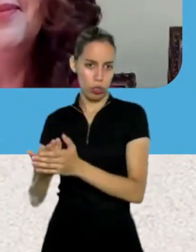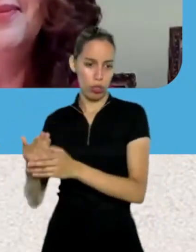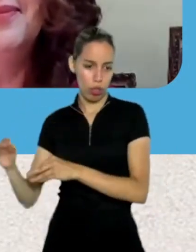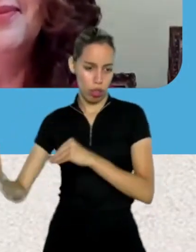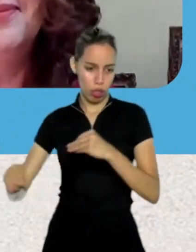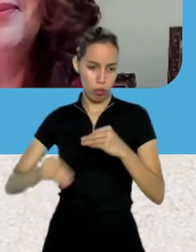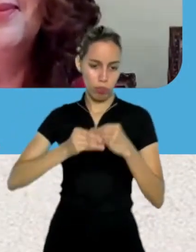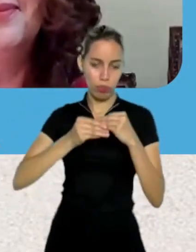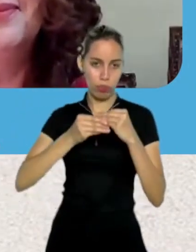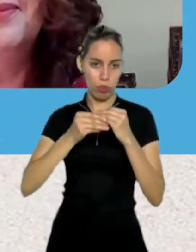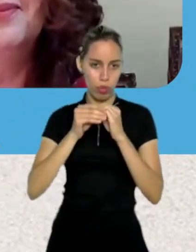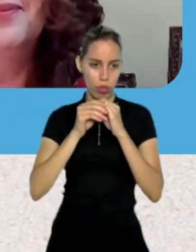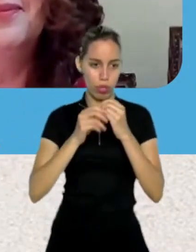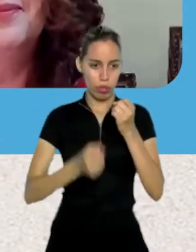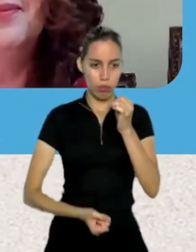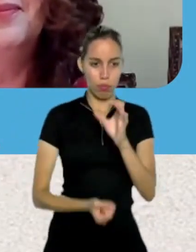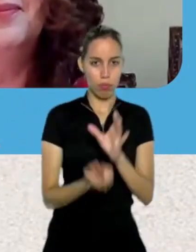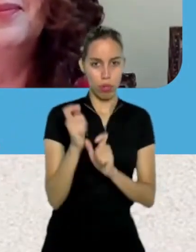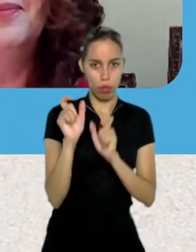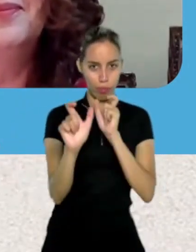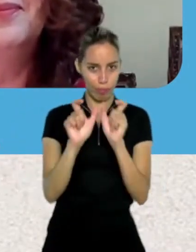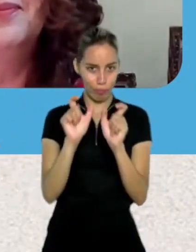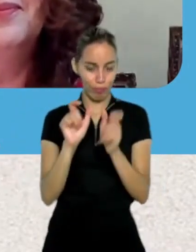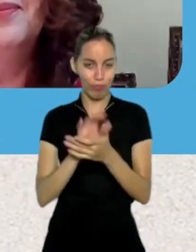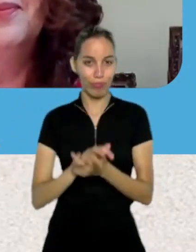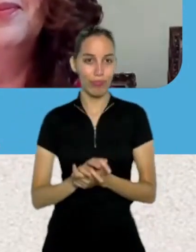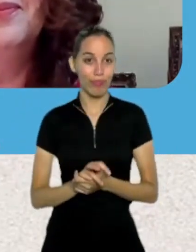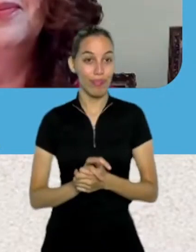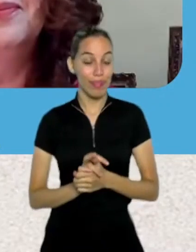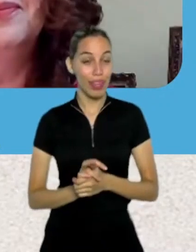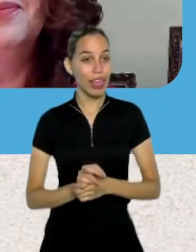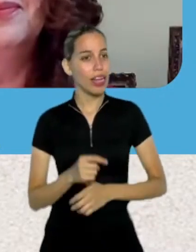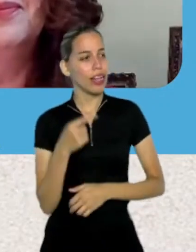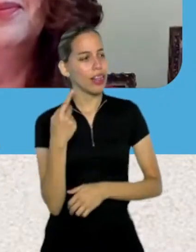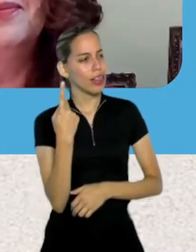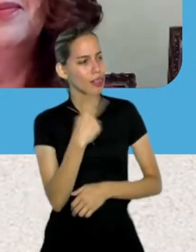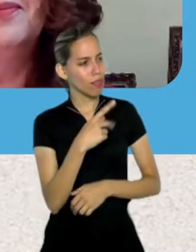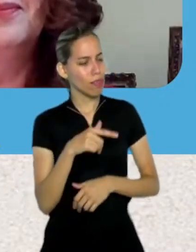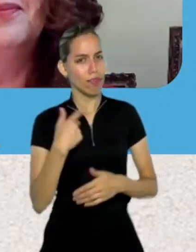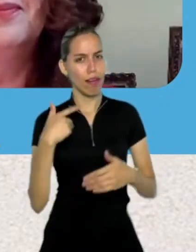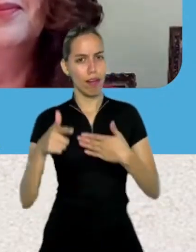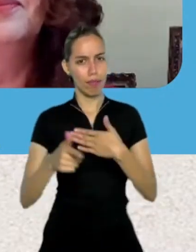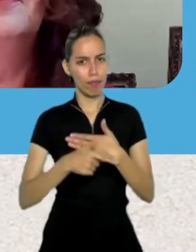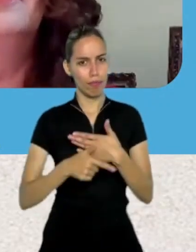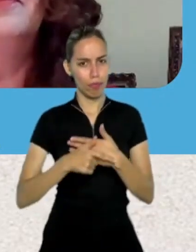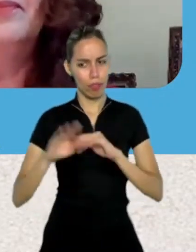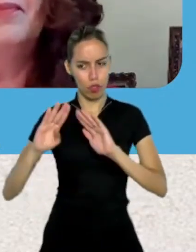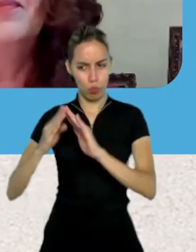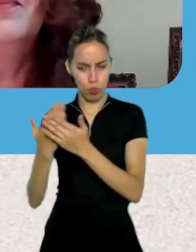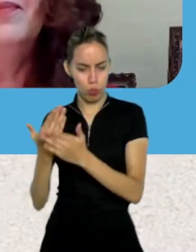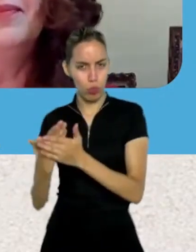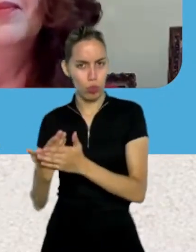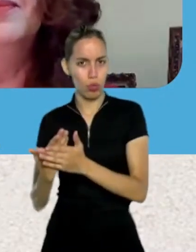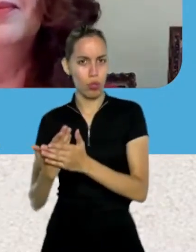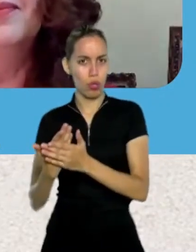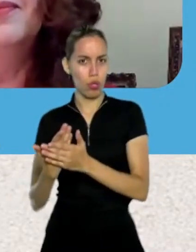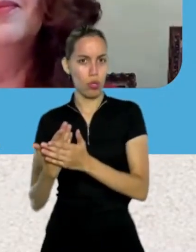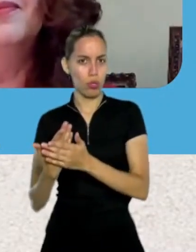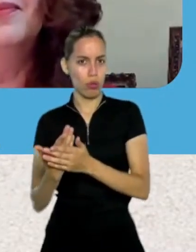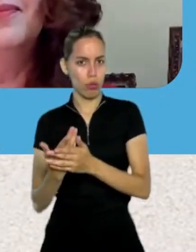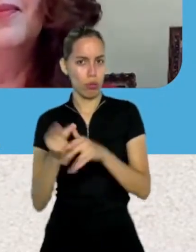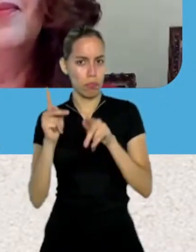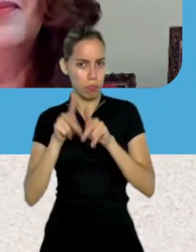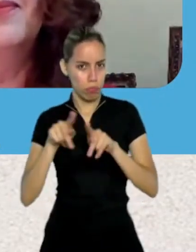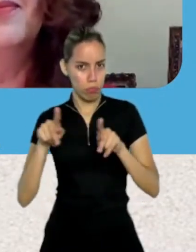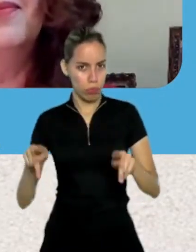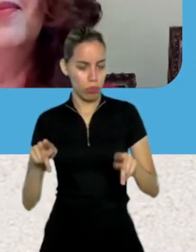de quadrinhos. E isso que eu ia falar com você, esse papel também da escola, né, você como educadora, para